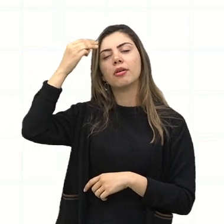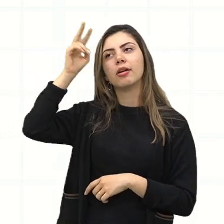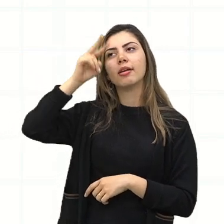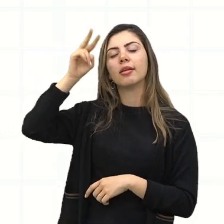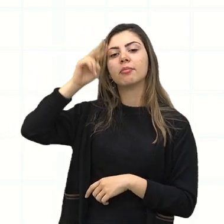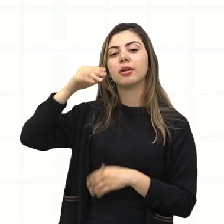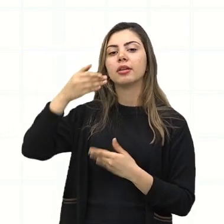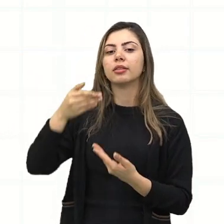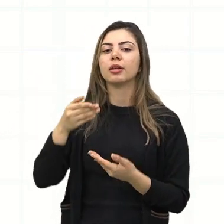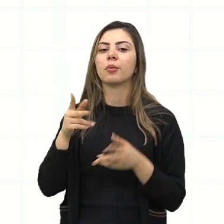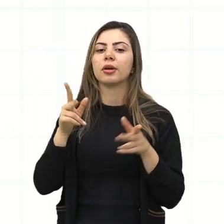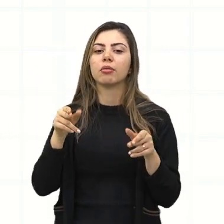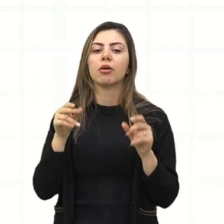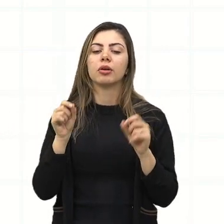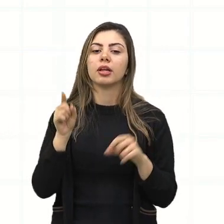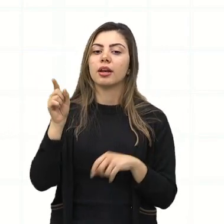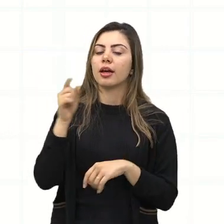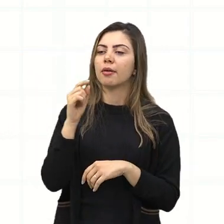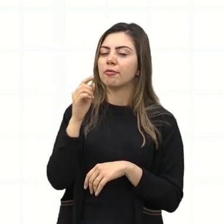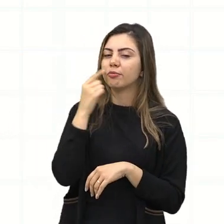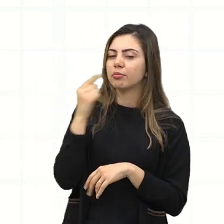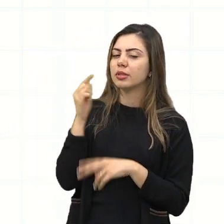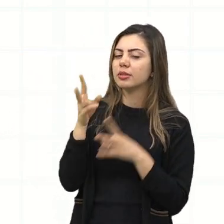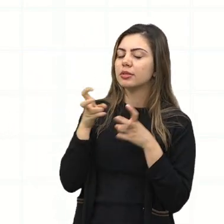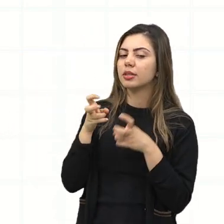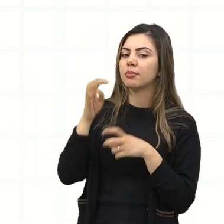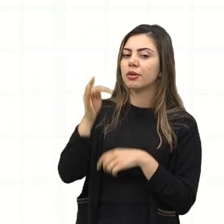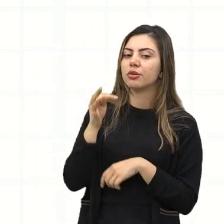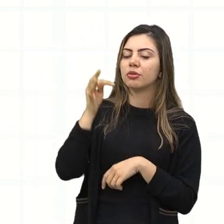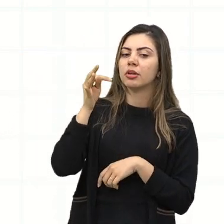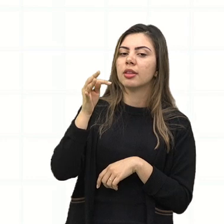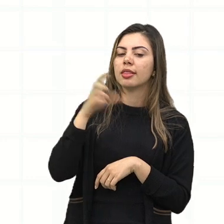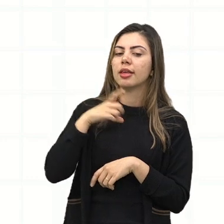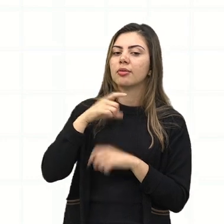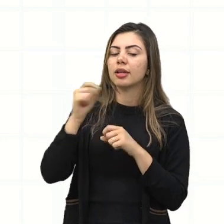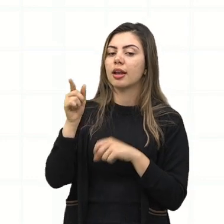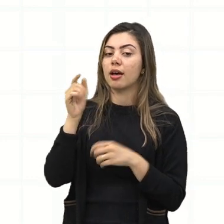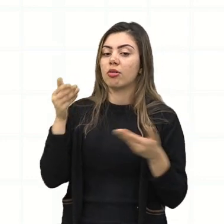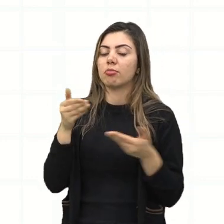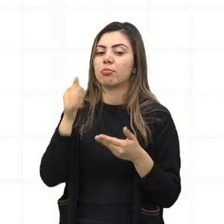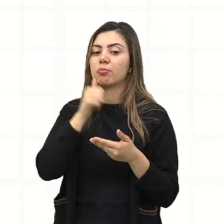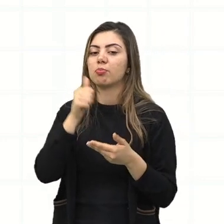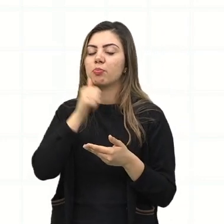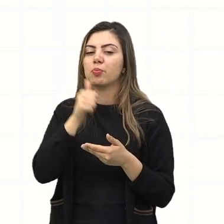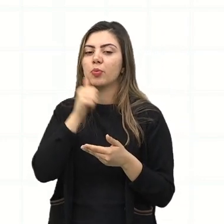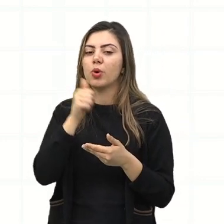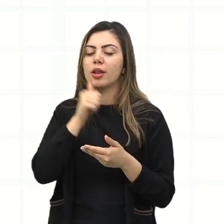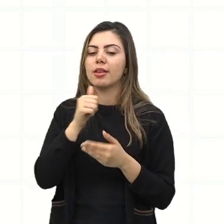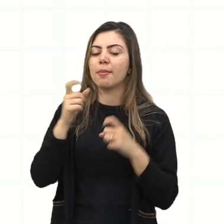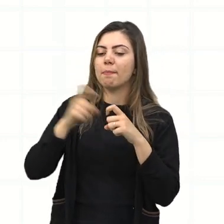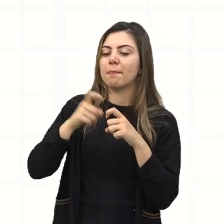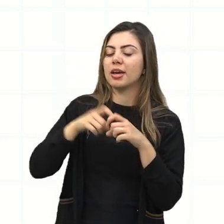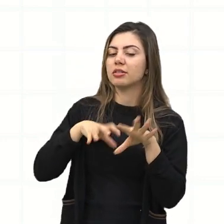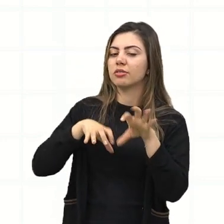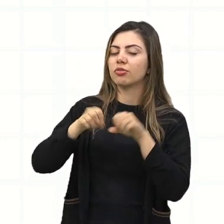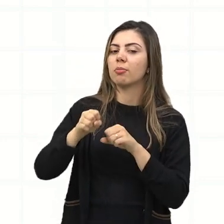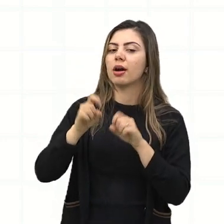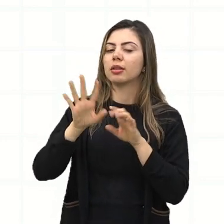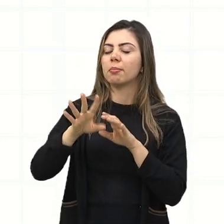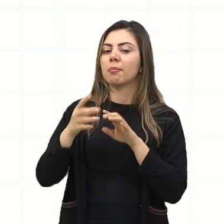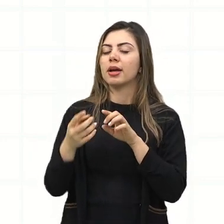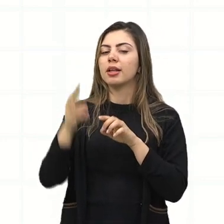formada, uma médica. Então, ela volta no tempo, ela traz lembranças. Então, aqui